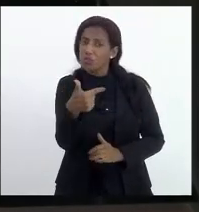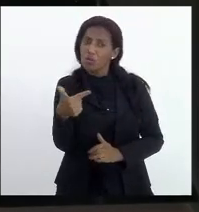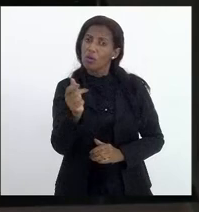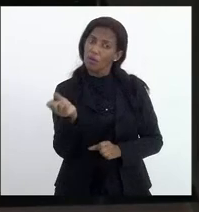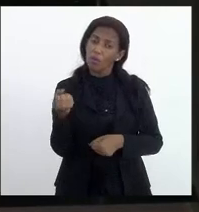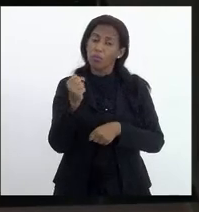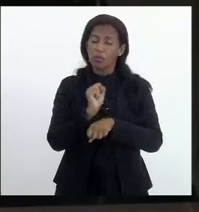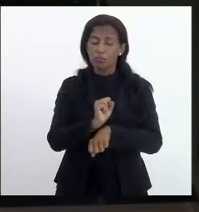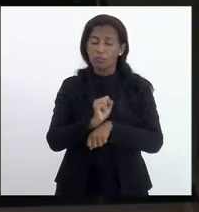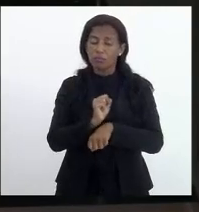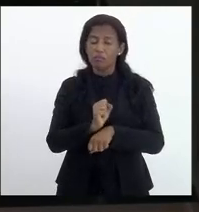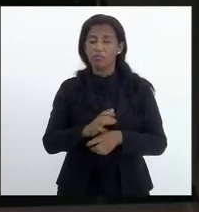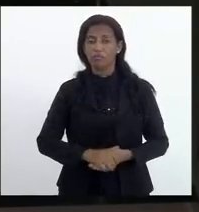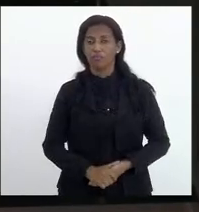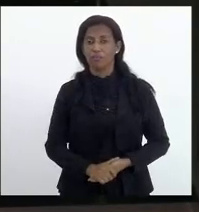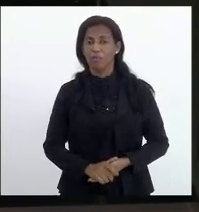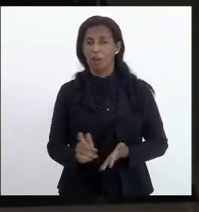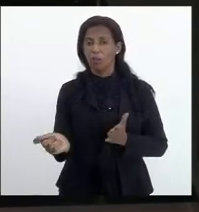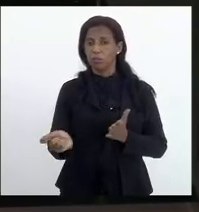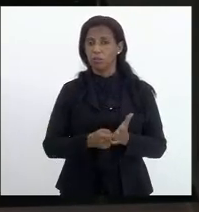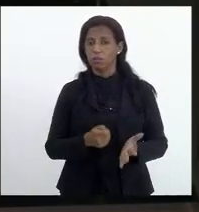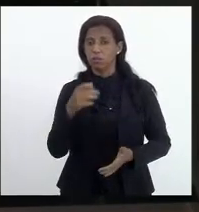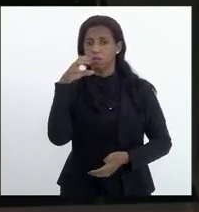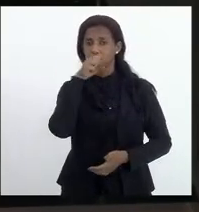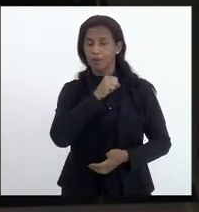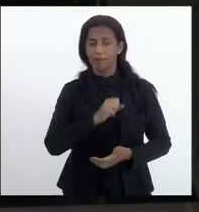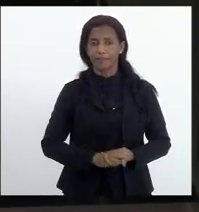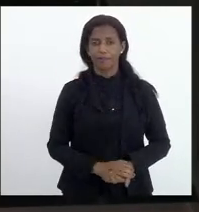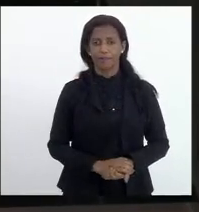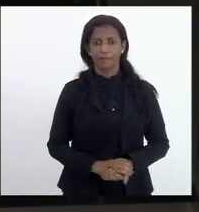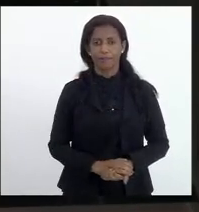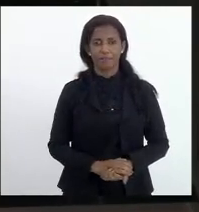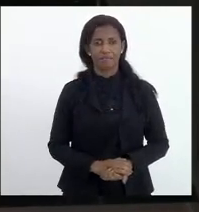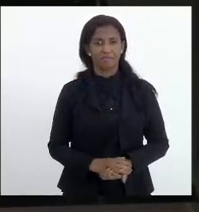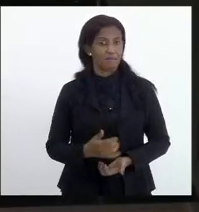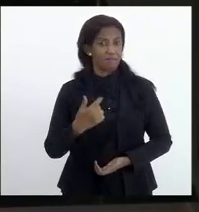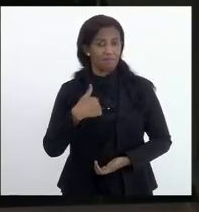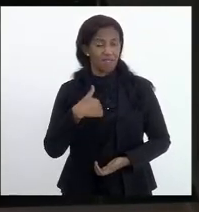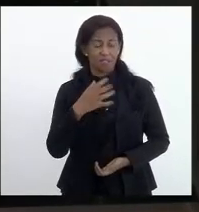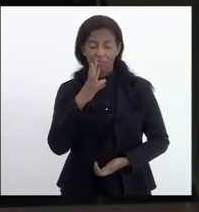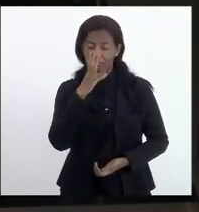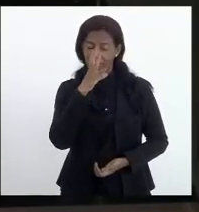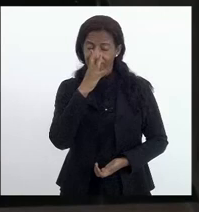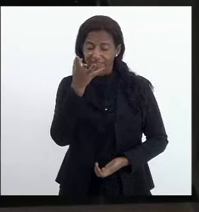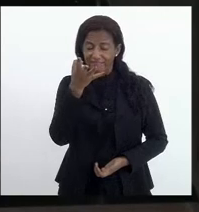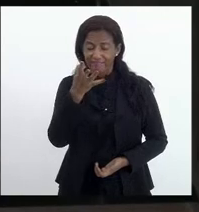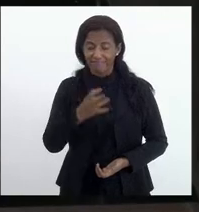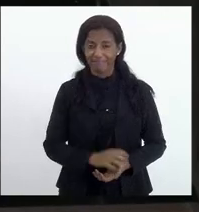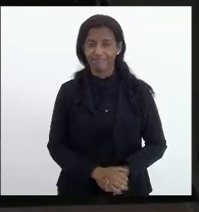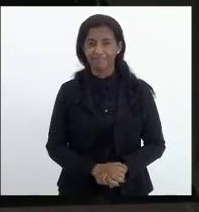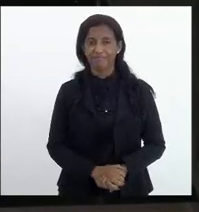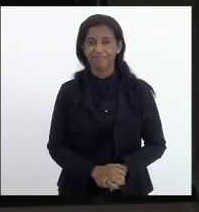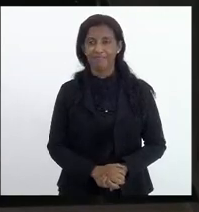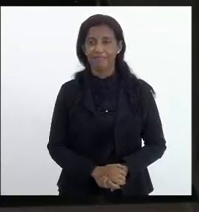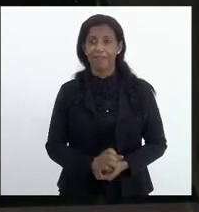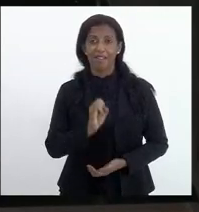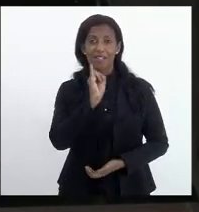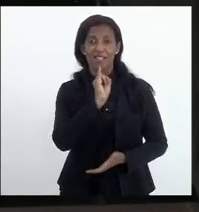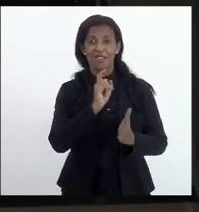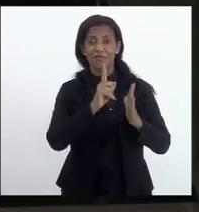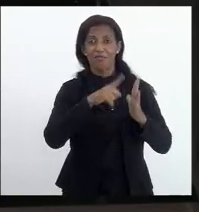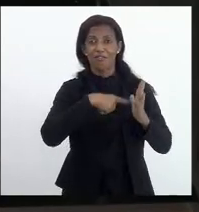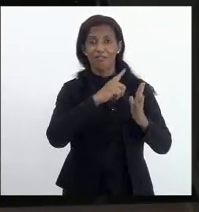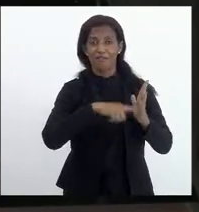aguardar, então, uma sanção rápida. Mas não me surpreenderei, deputada Lucinha, se for